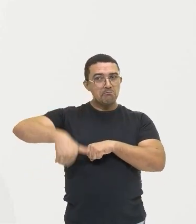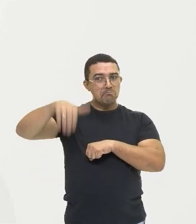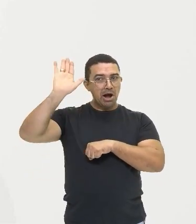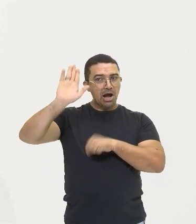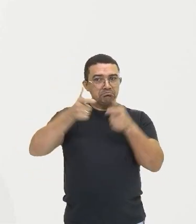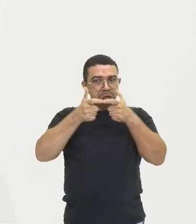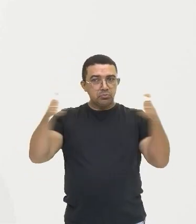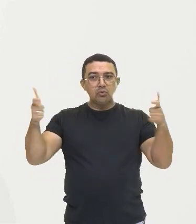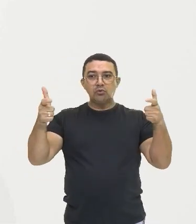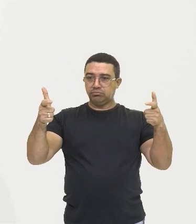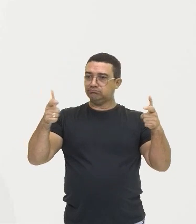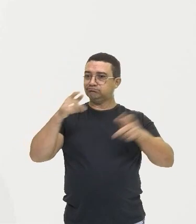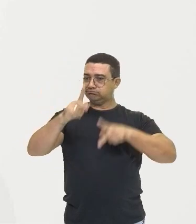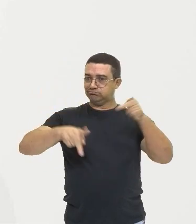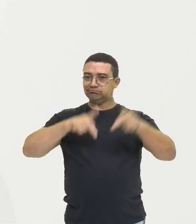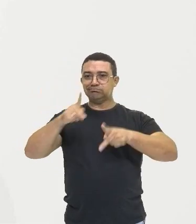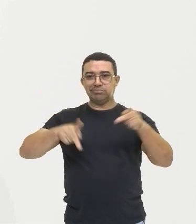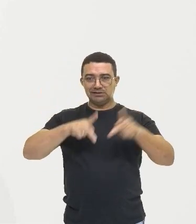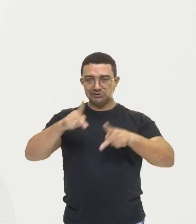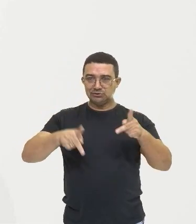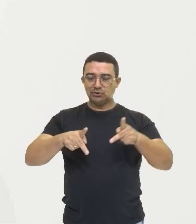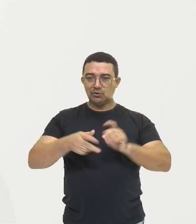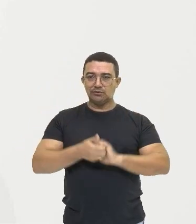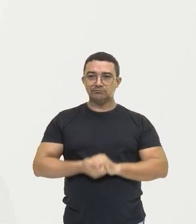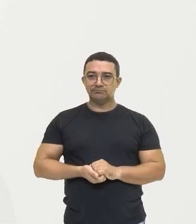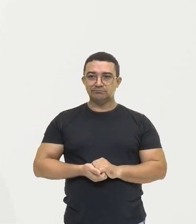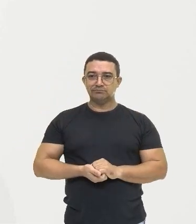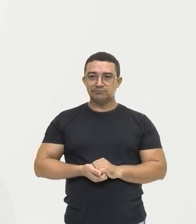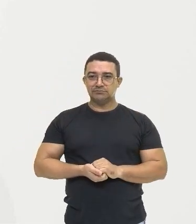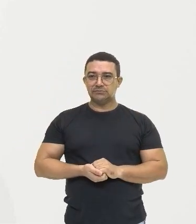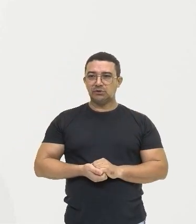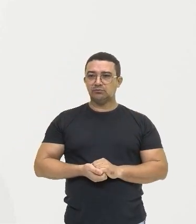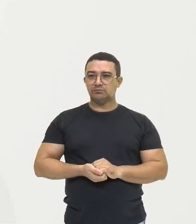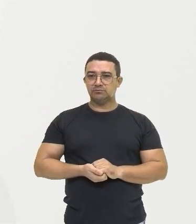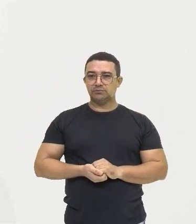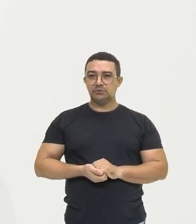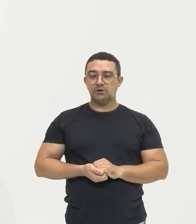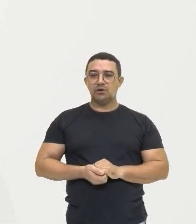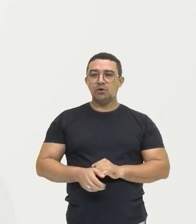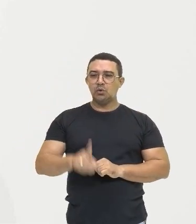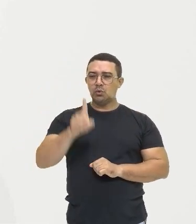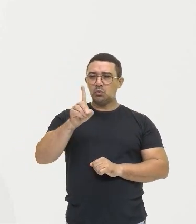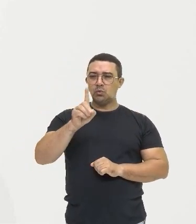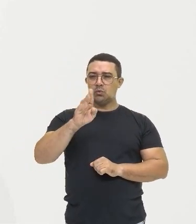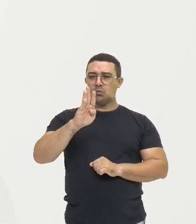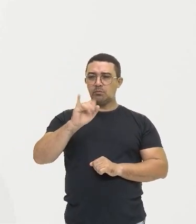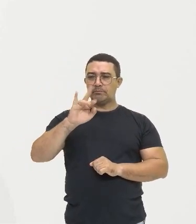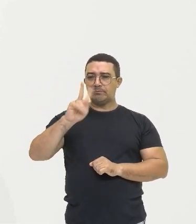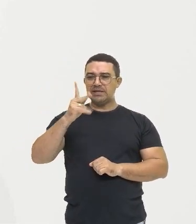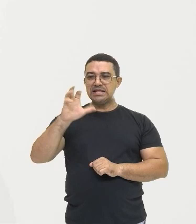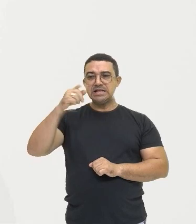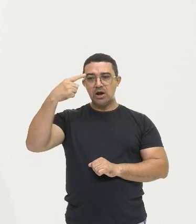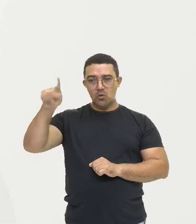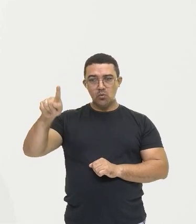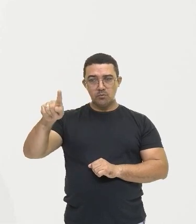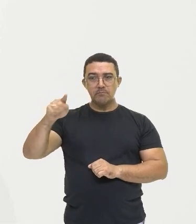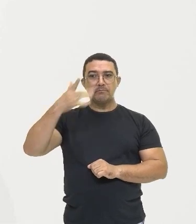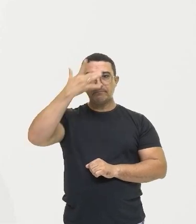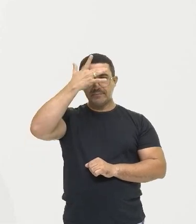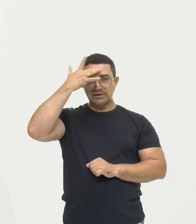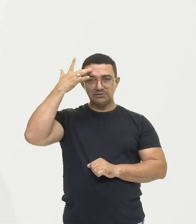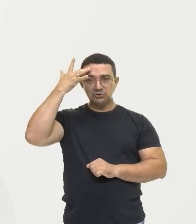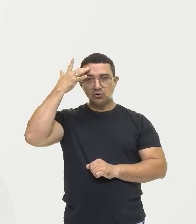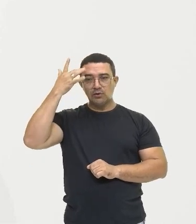e ultrapassam aí tranquilamente a marca de 1 bilhão de habitantes, cada um, tá bom? Temos